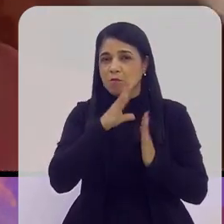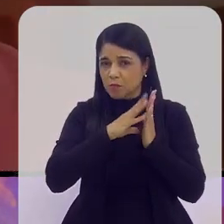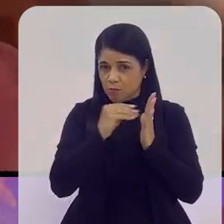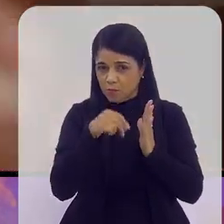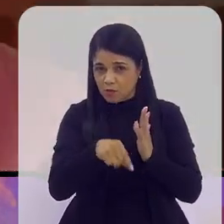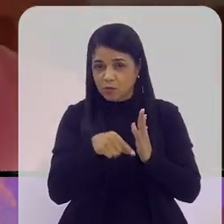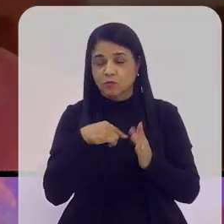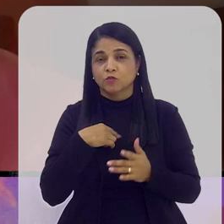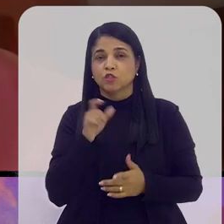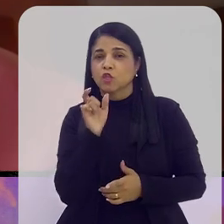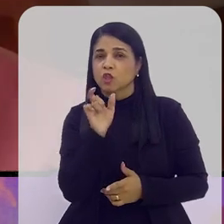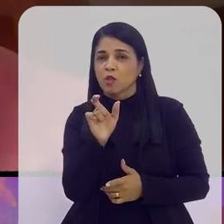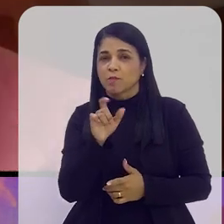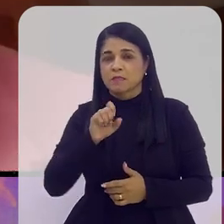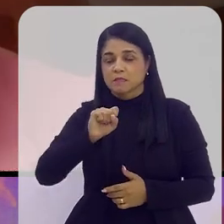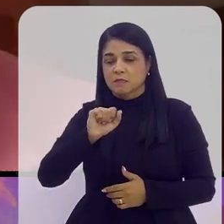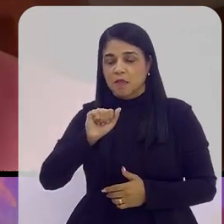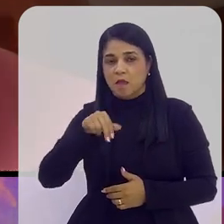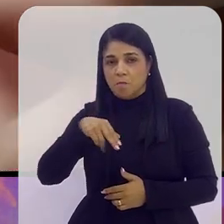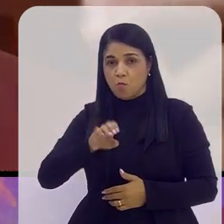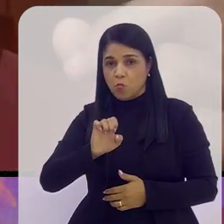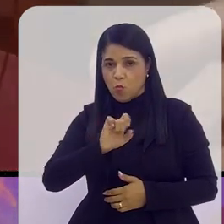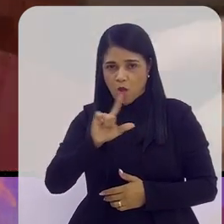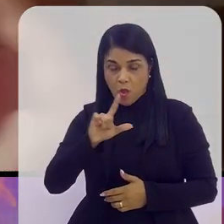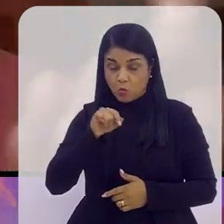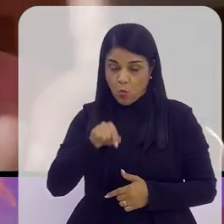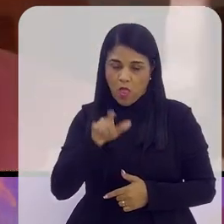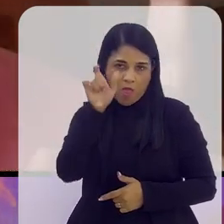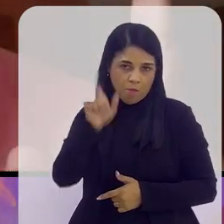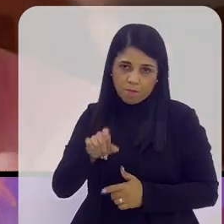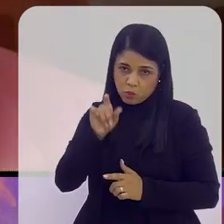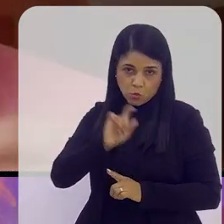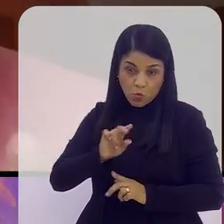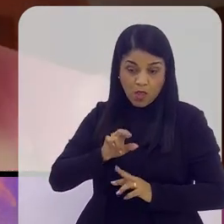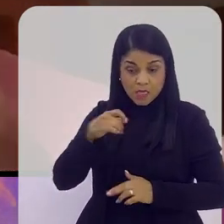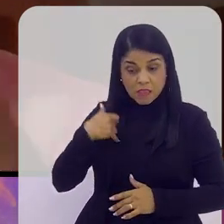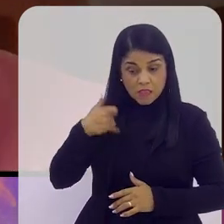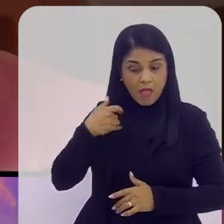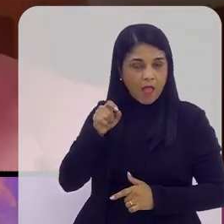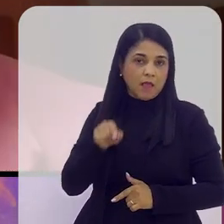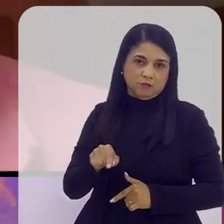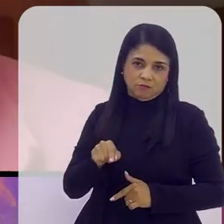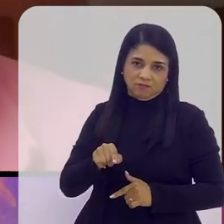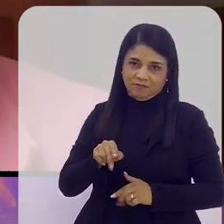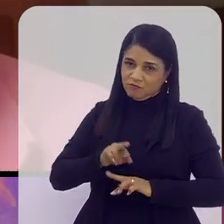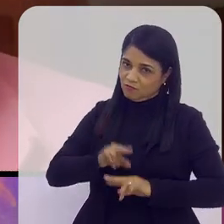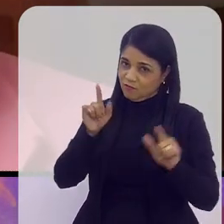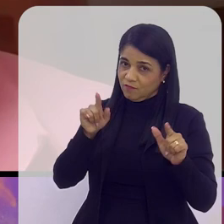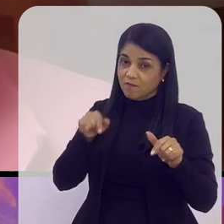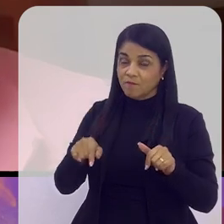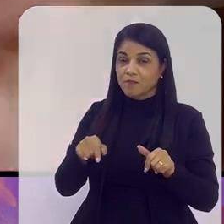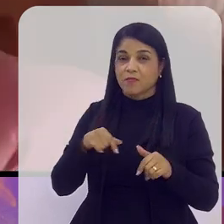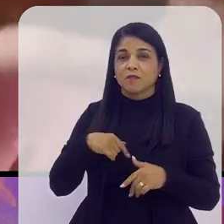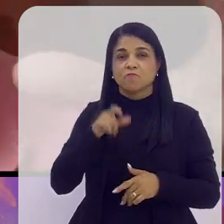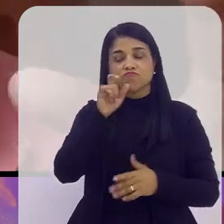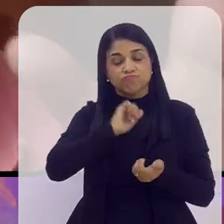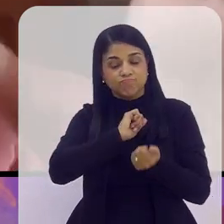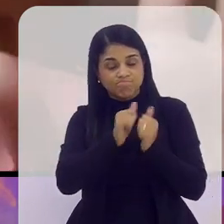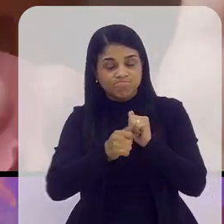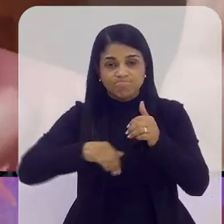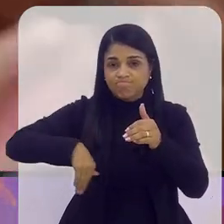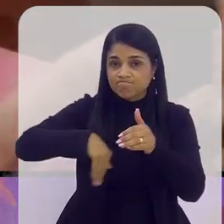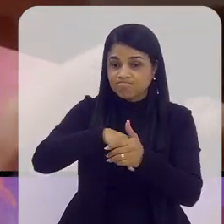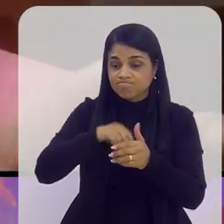vou citar um nome esdrúxulo. Samuel Xavier, eu digo esdrúxulo não pelo jogador, mas pela idade dele. Sim. Você pega um jogador